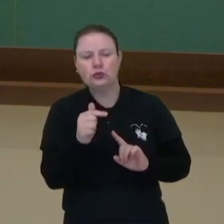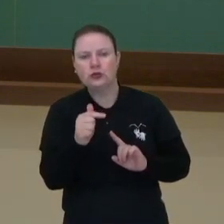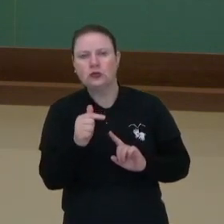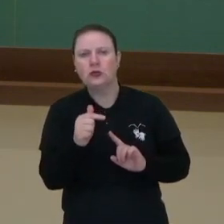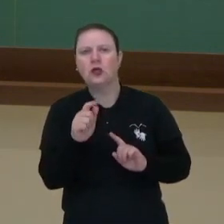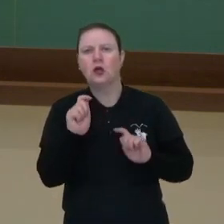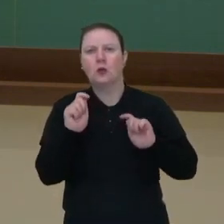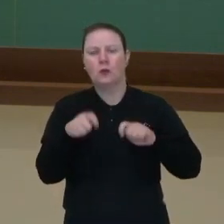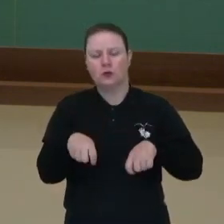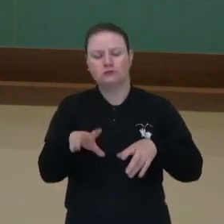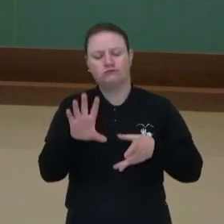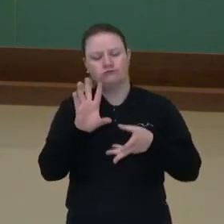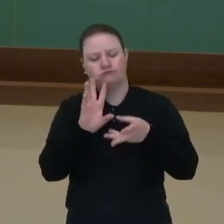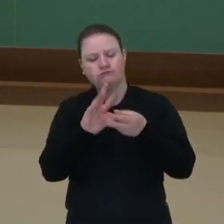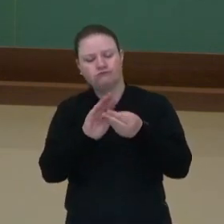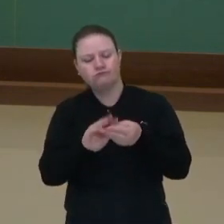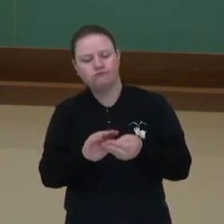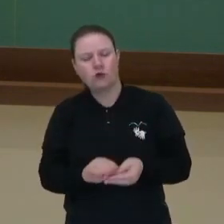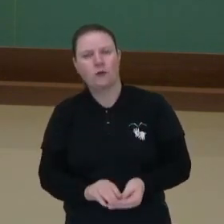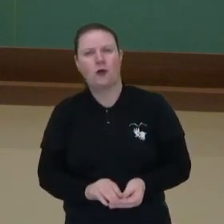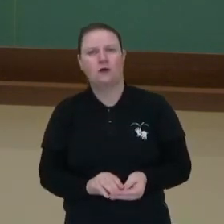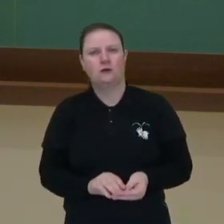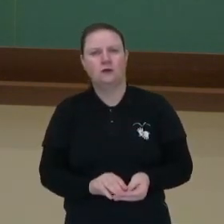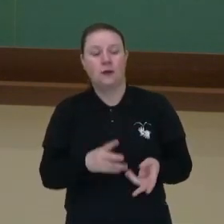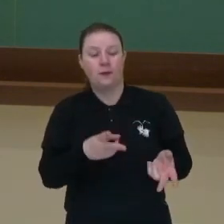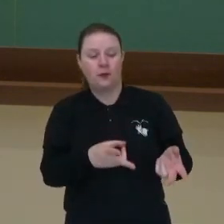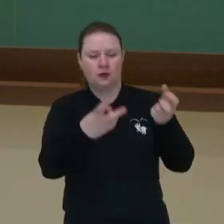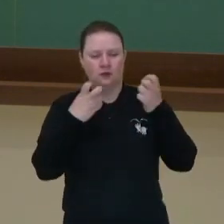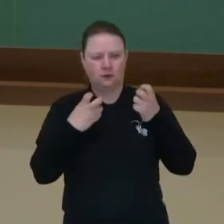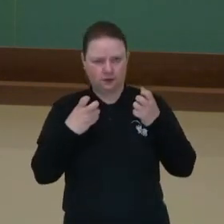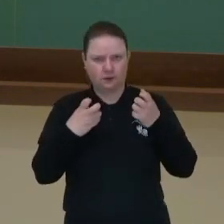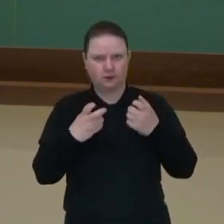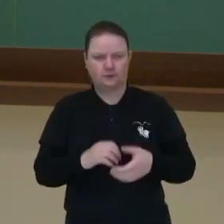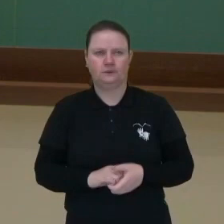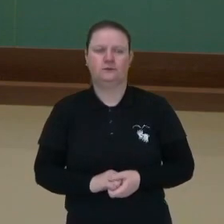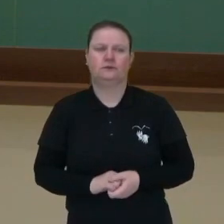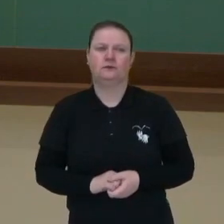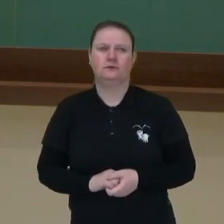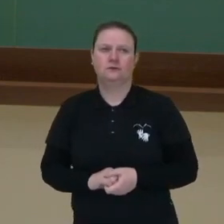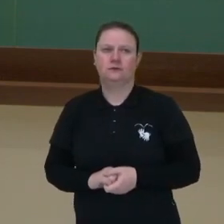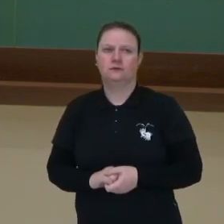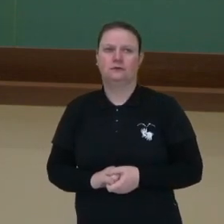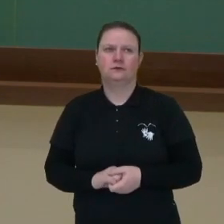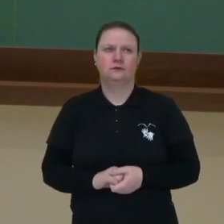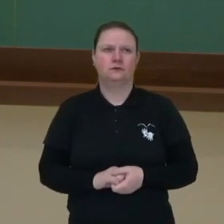simplificar também essa identificação. Perfeito? Vamos lá.